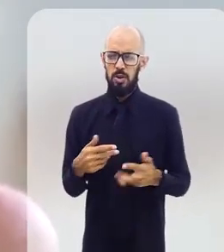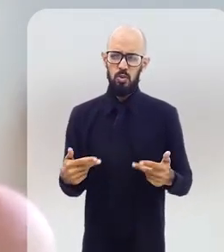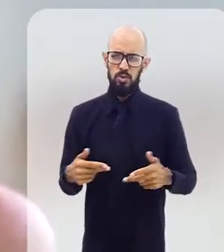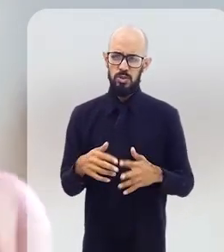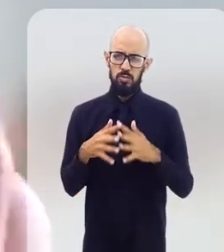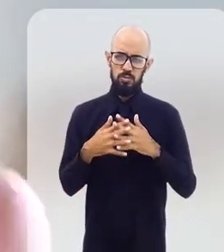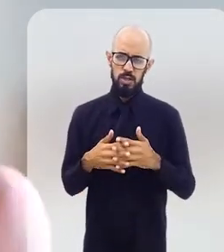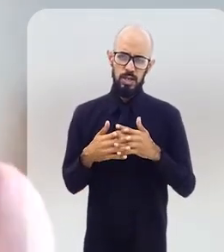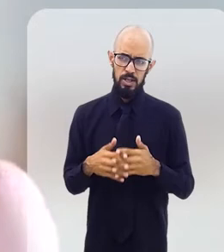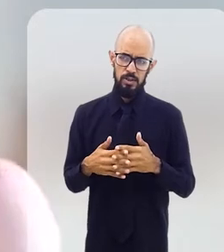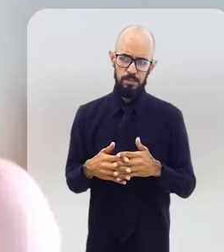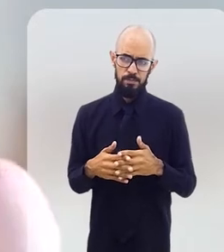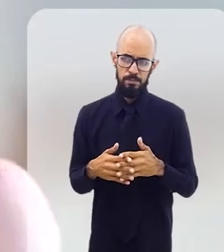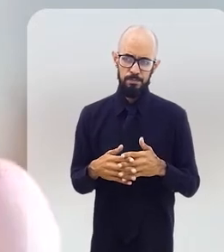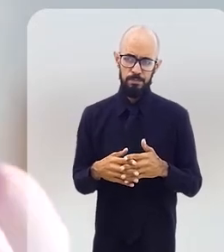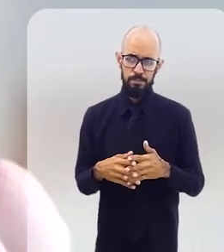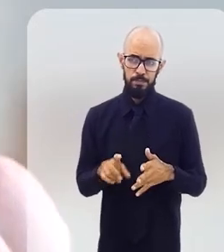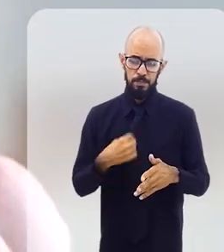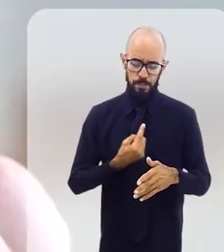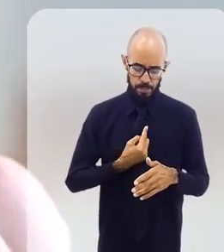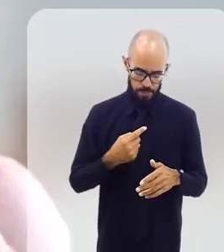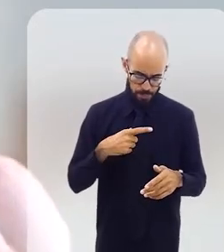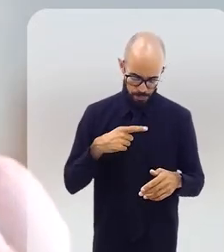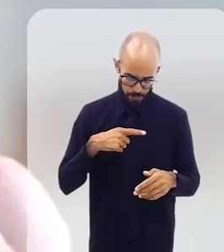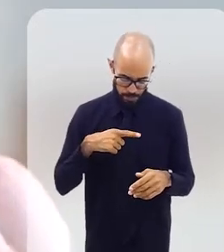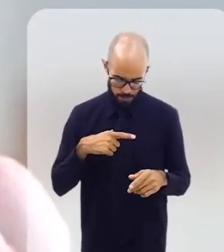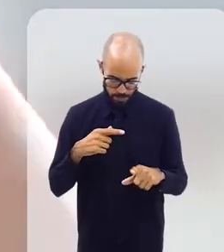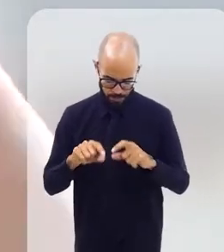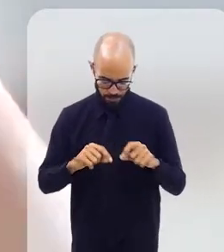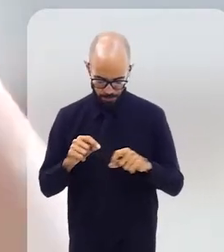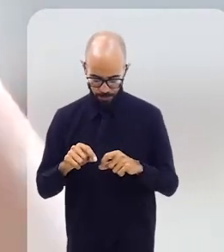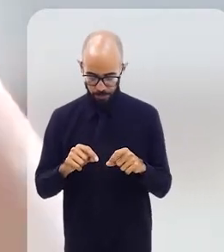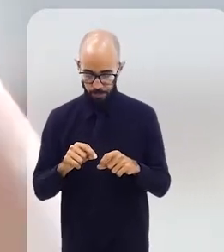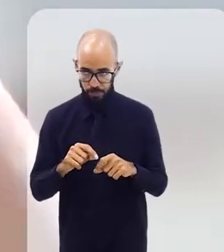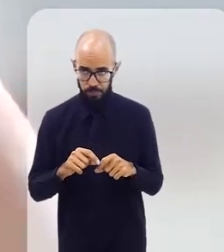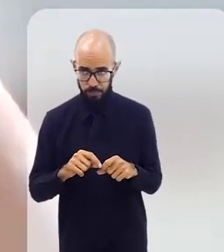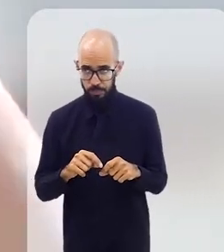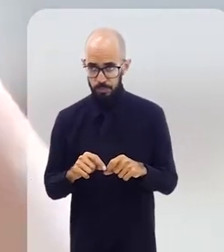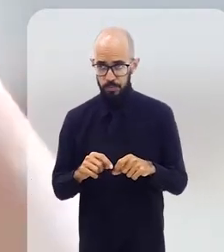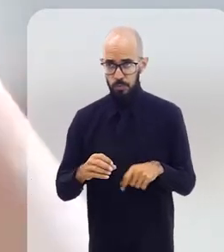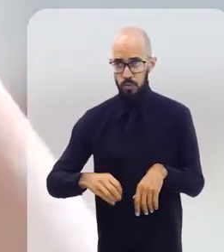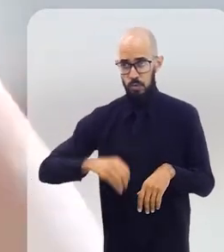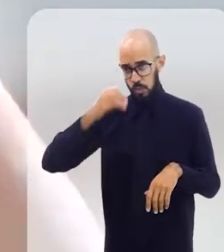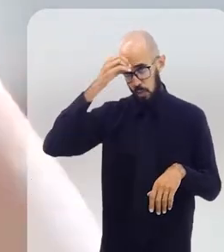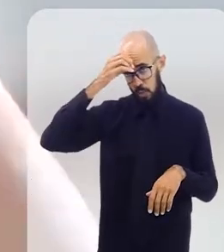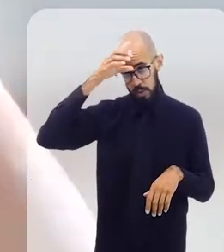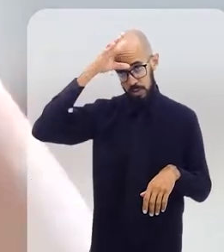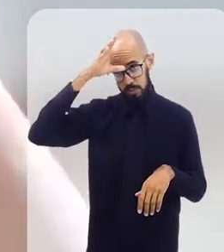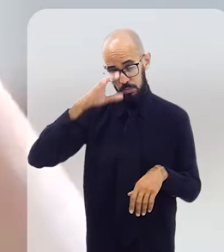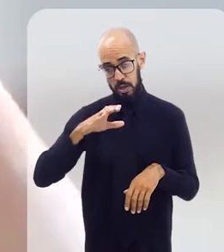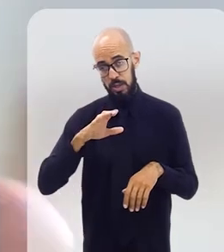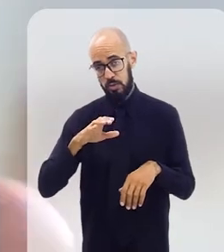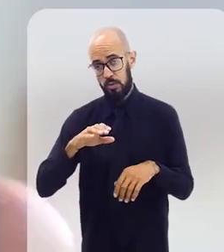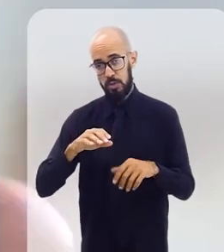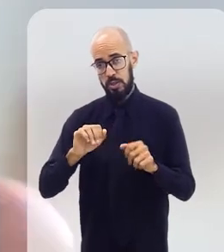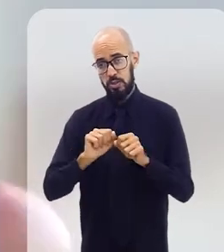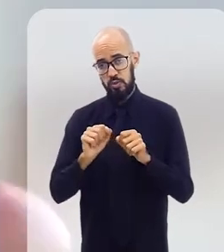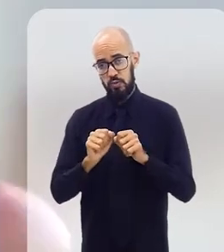era uma coisa complicada, assim, né? E a gente tentou oferecer para essa questão da